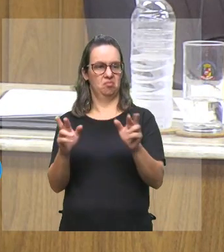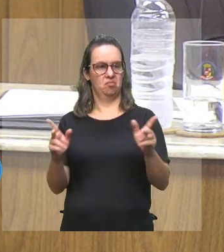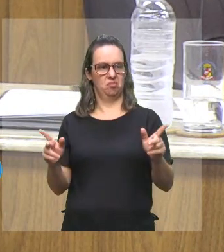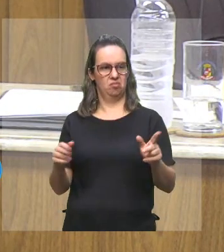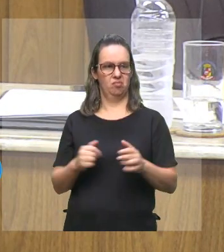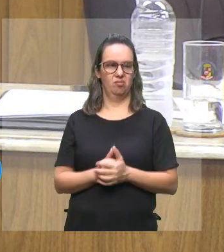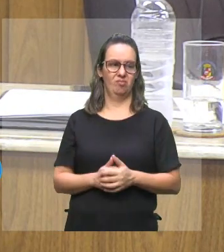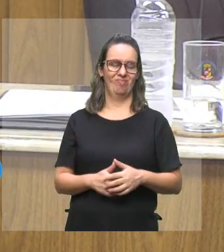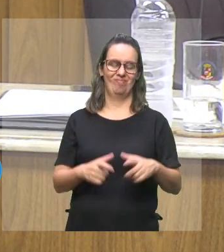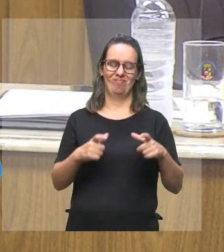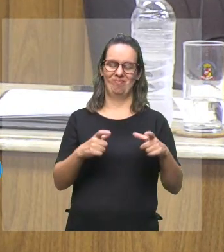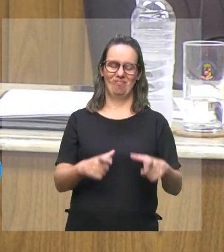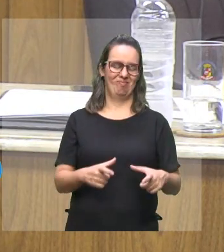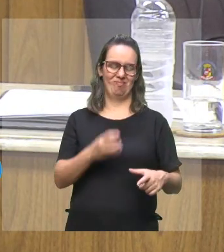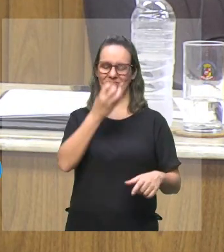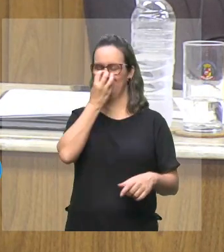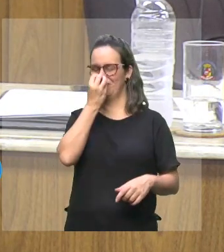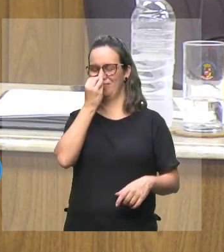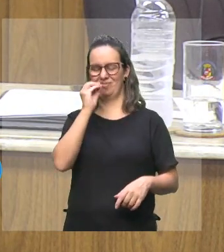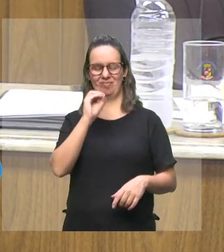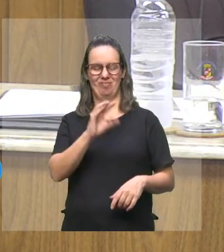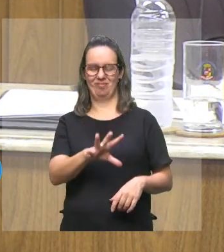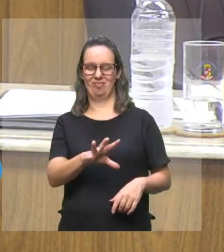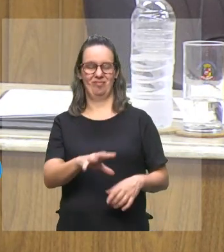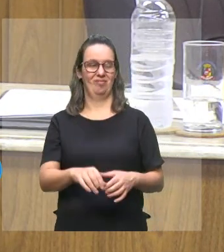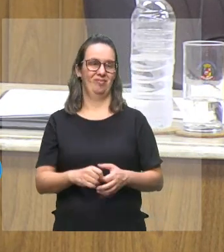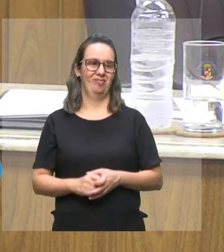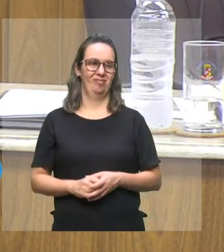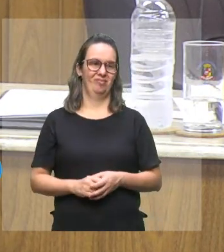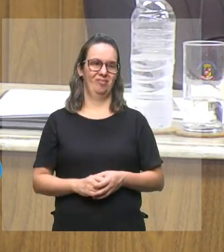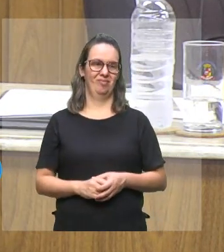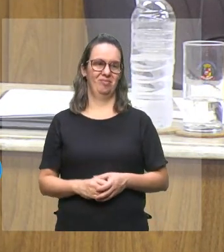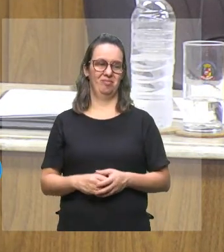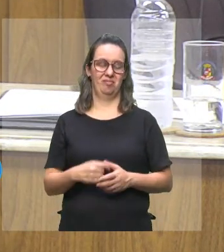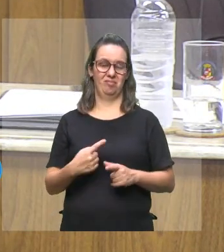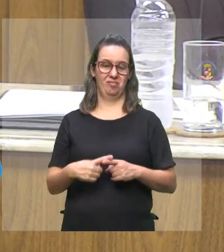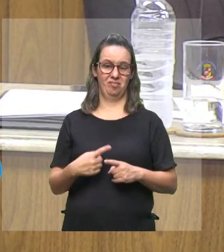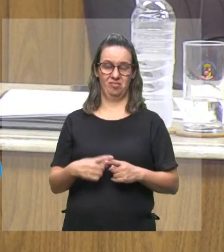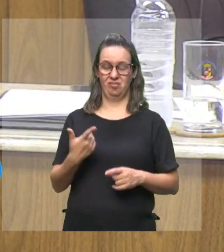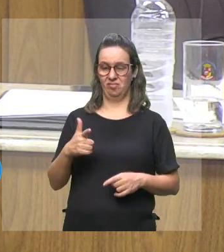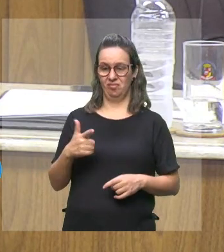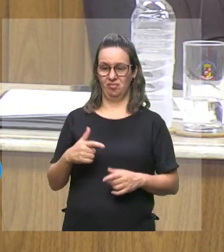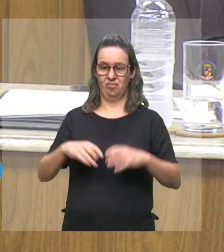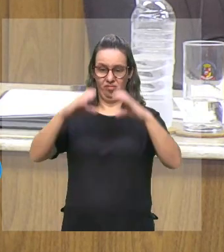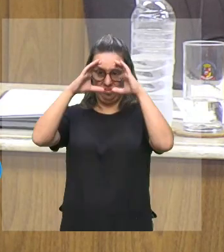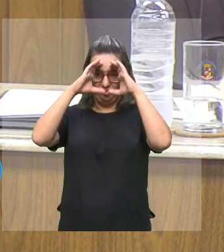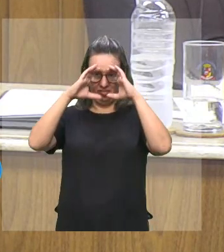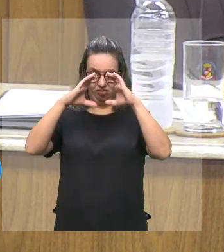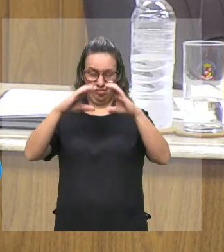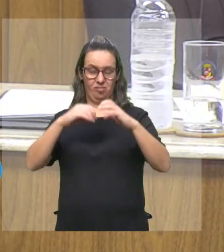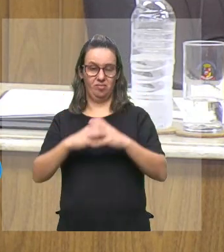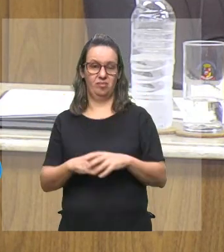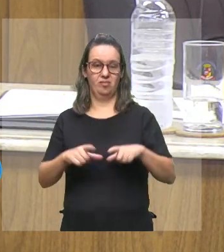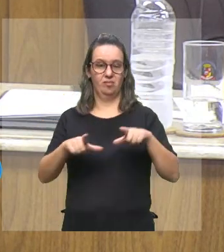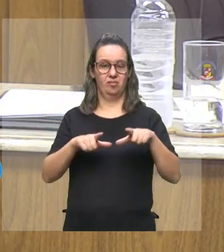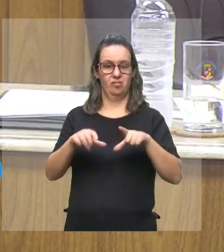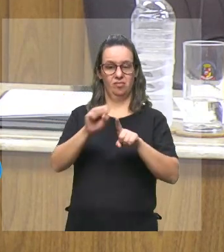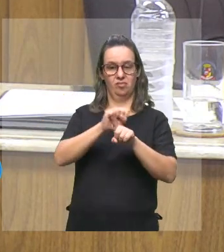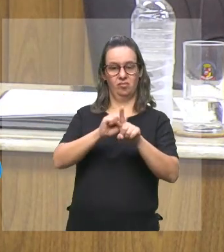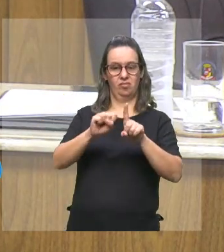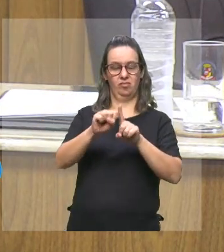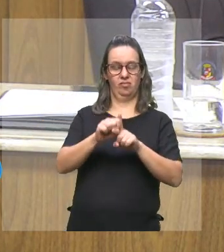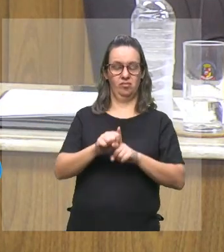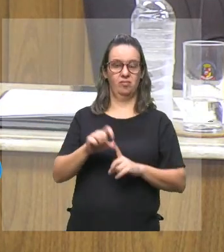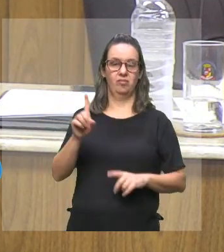verdadeiro abandono. Além da questão de não estar cumprindo a função social a qual foi designada, que era alimentar